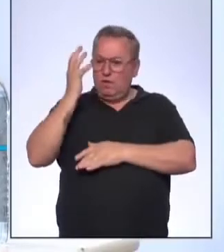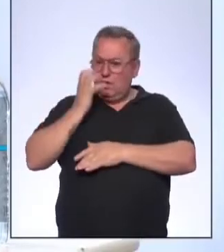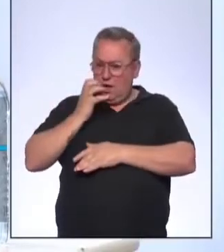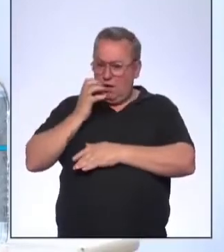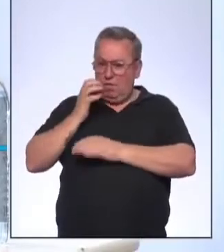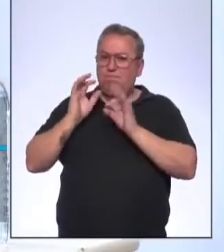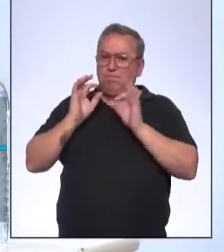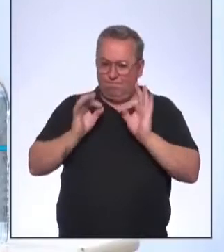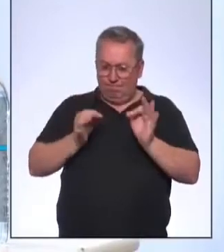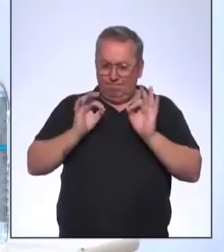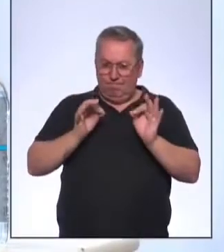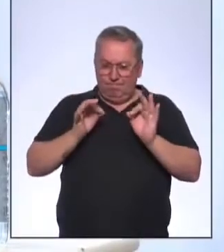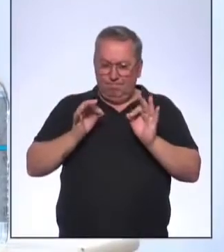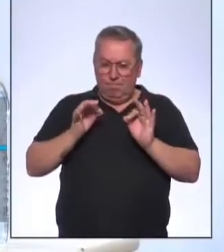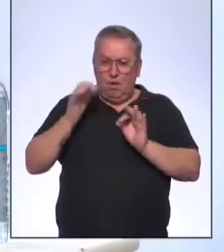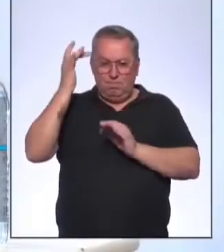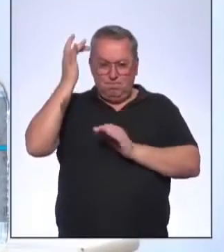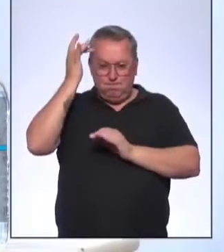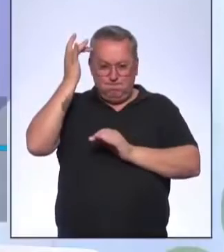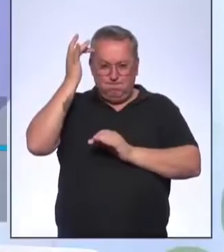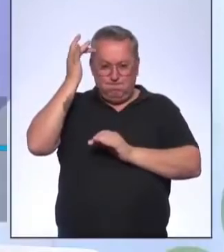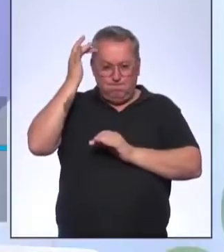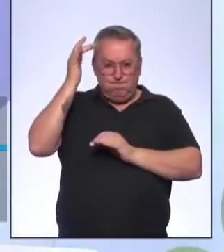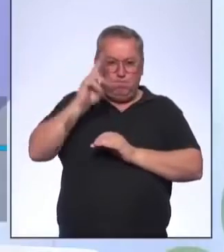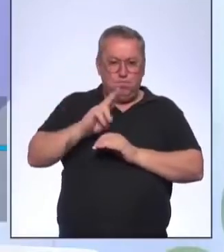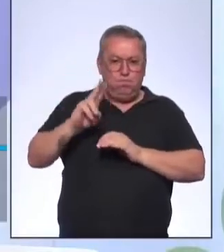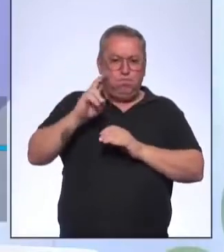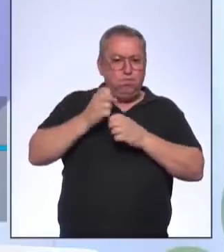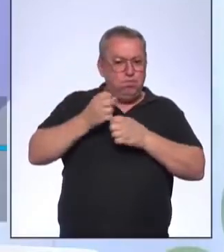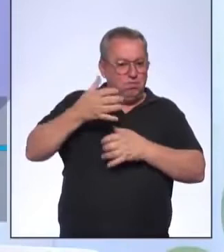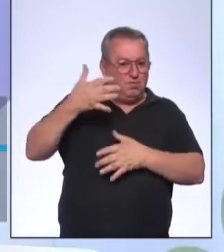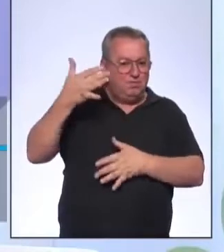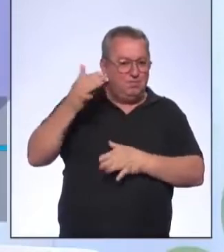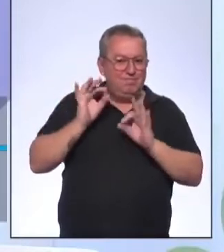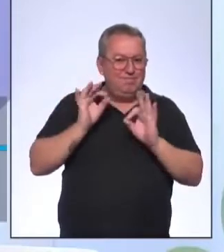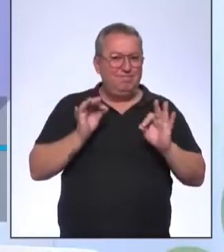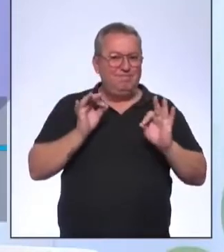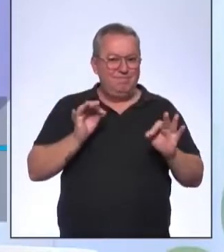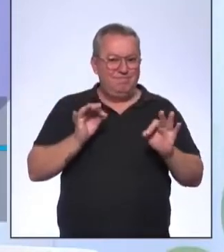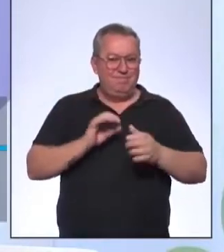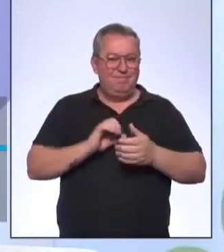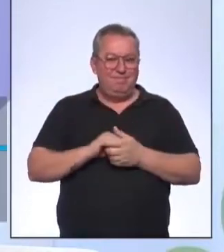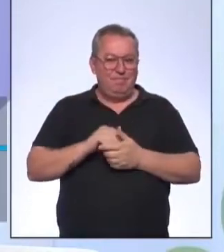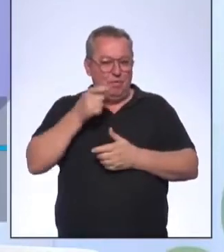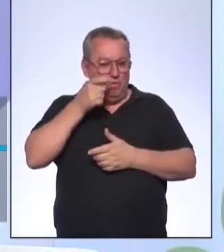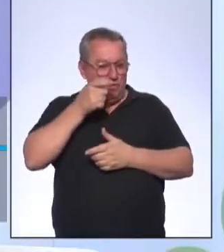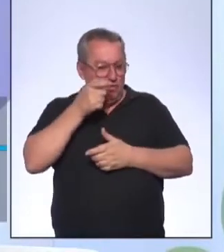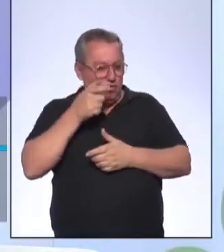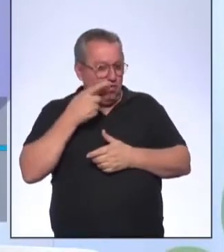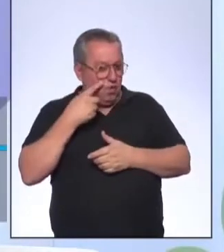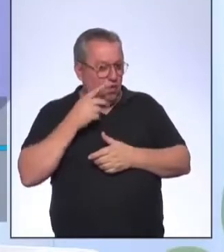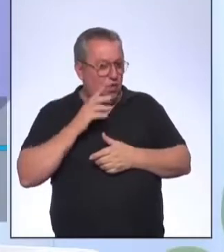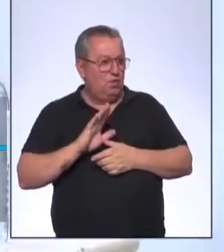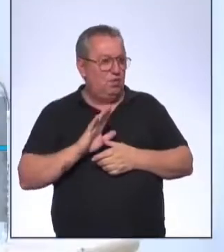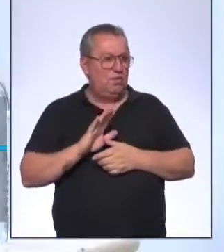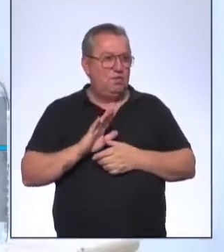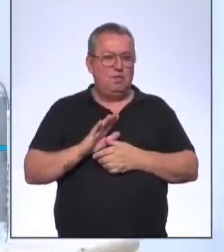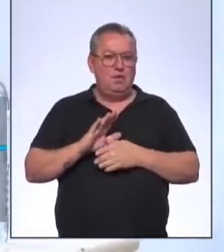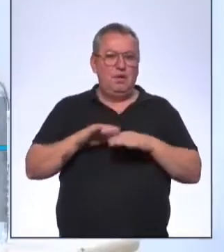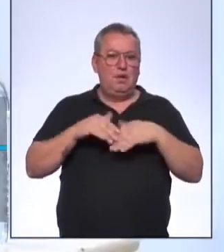né nós já sabemos isso não é ruim a gente fica olhando inglês de olho no chat agora